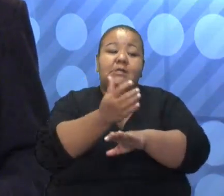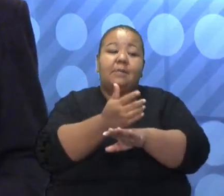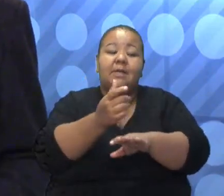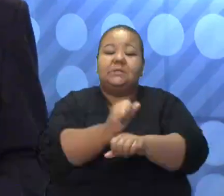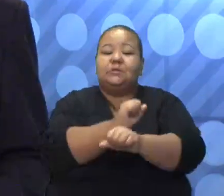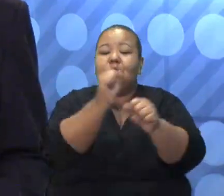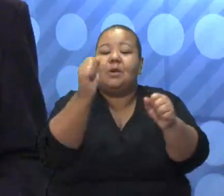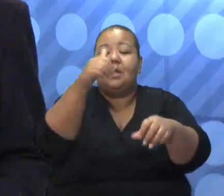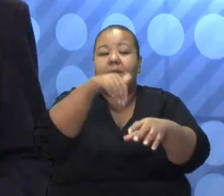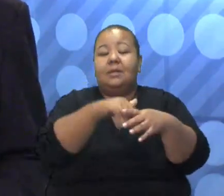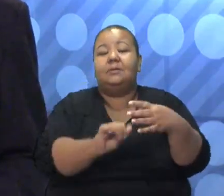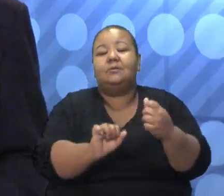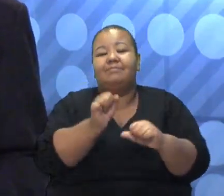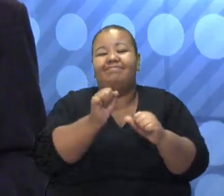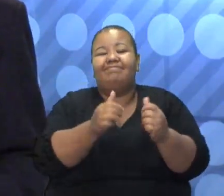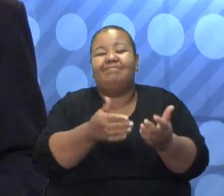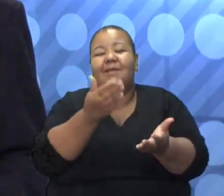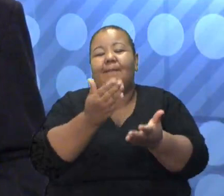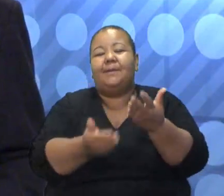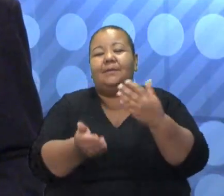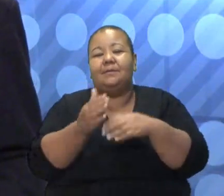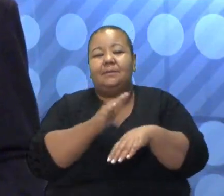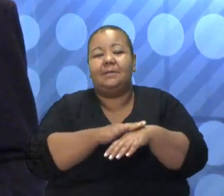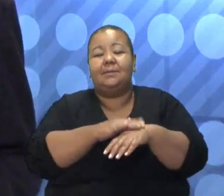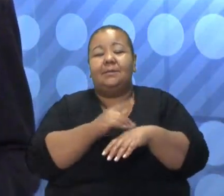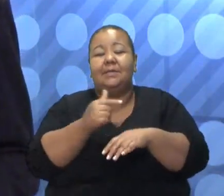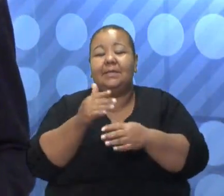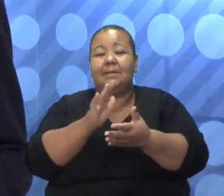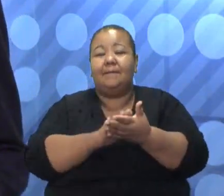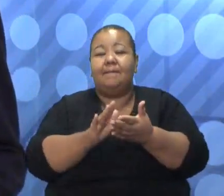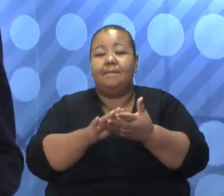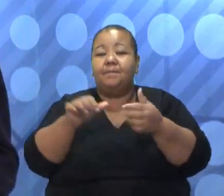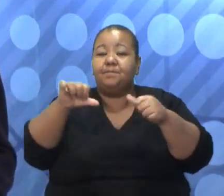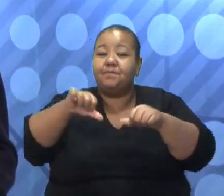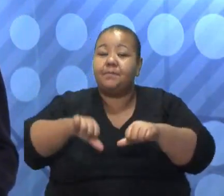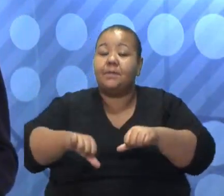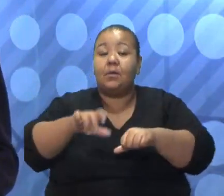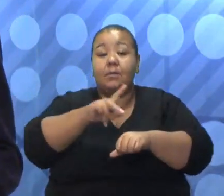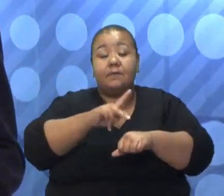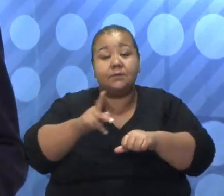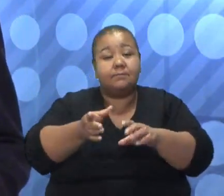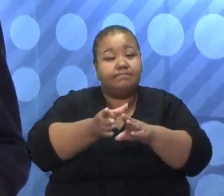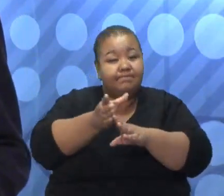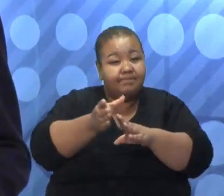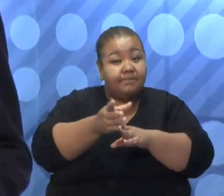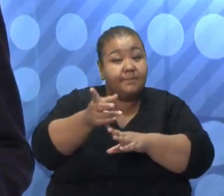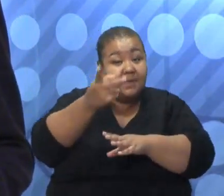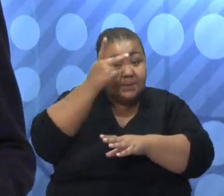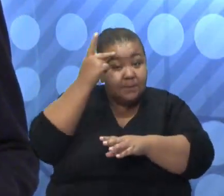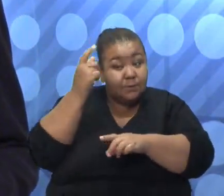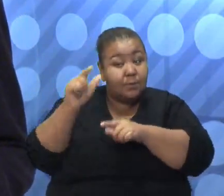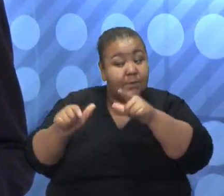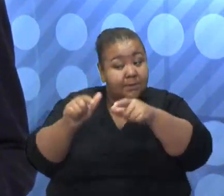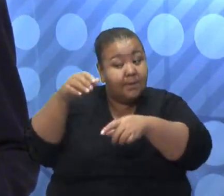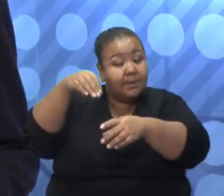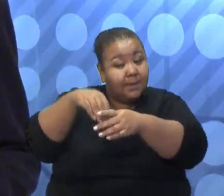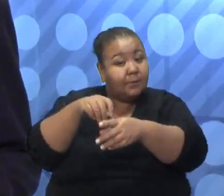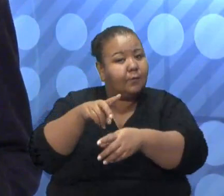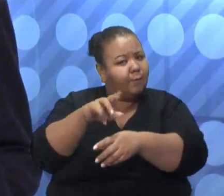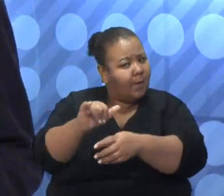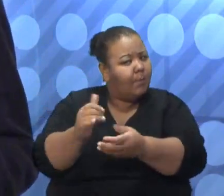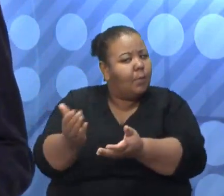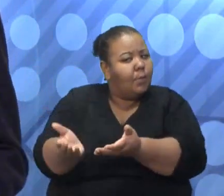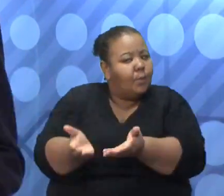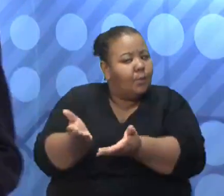todo um retrabalho pode ser feito a partir daí, a gente tem altos prejuízos. Então fica como a dica do professor, vamos tratar bem as pessoas, porque não custa